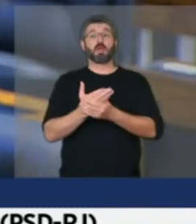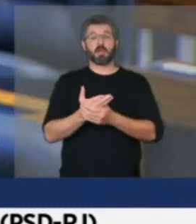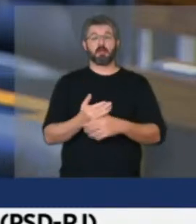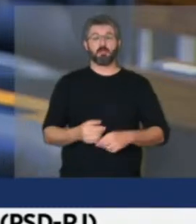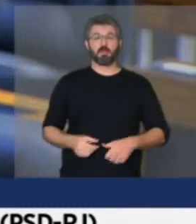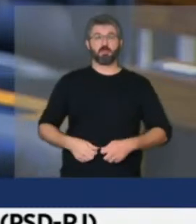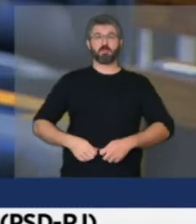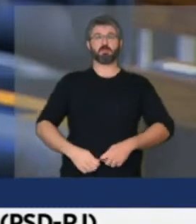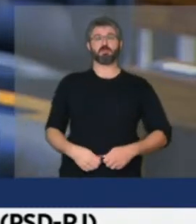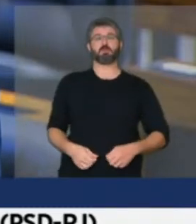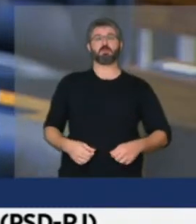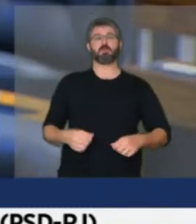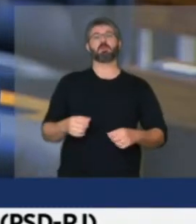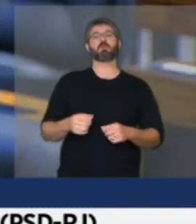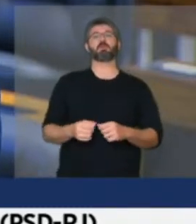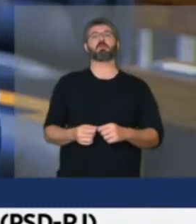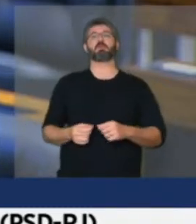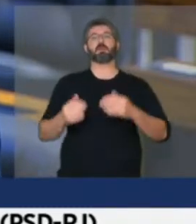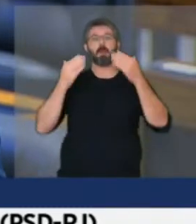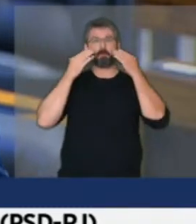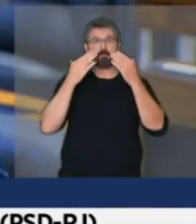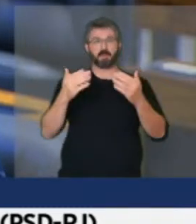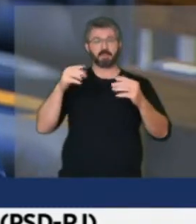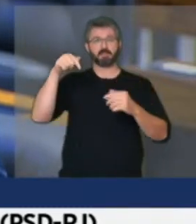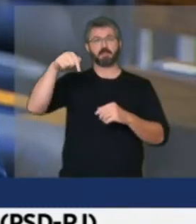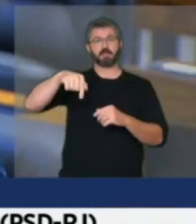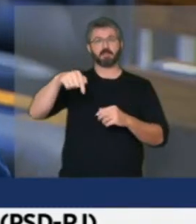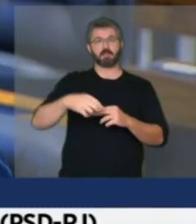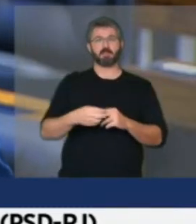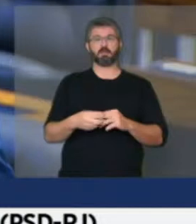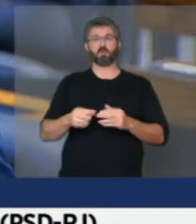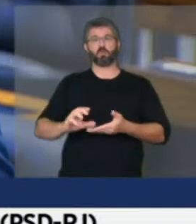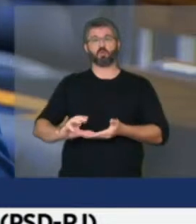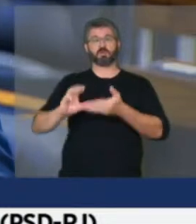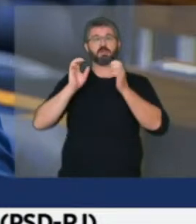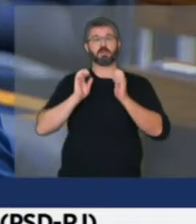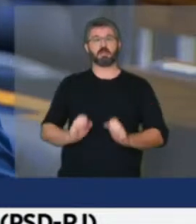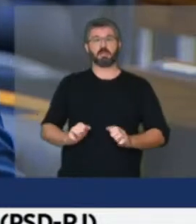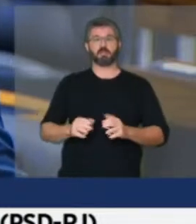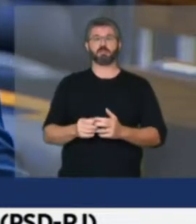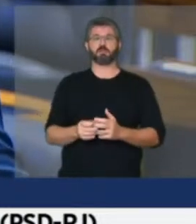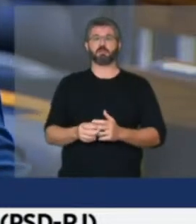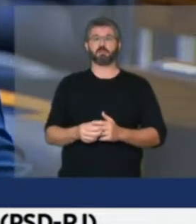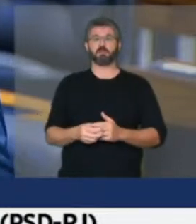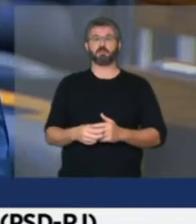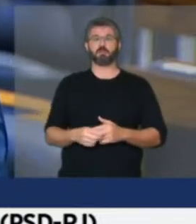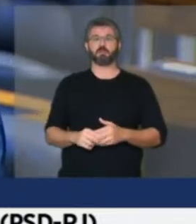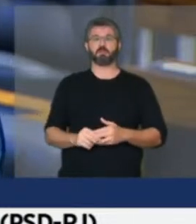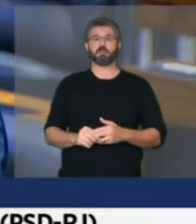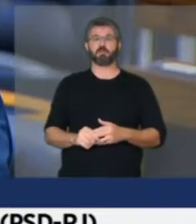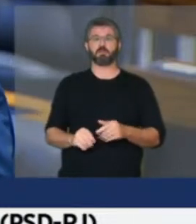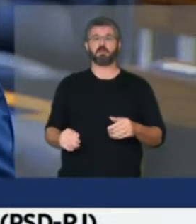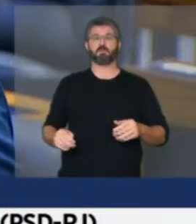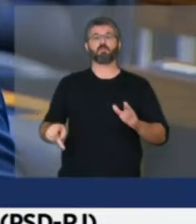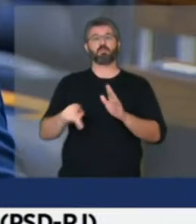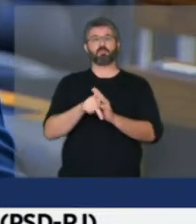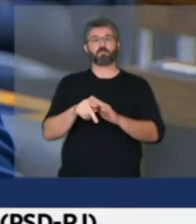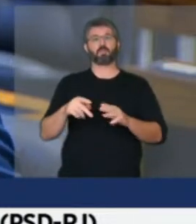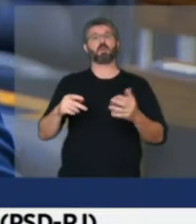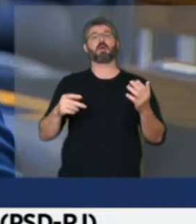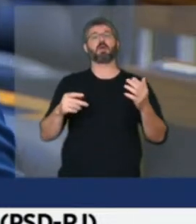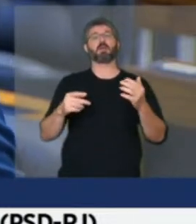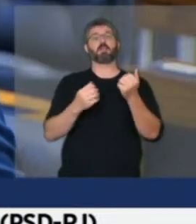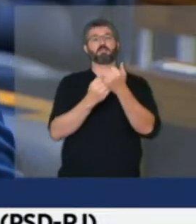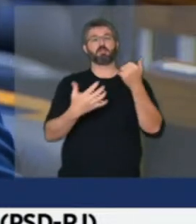que fosse apresentado e apreciado pelo Conselho de Ética através do direcionamento da mesa diretora